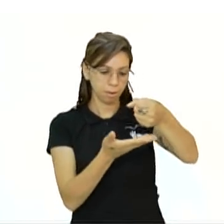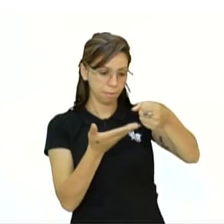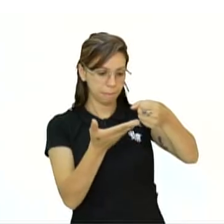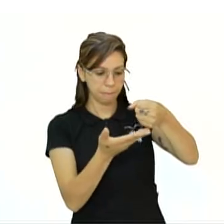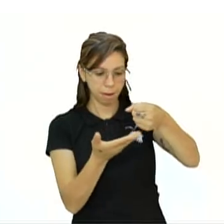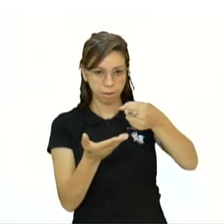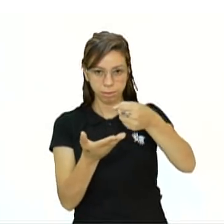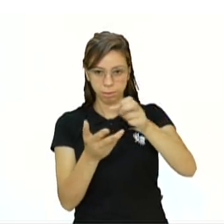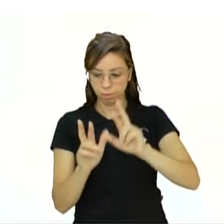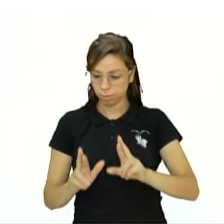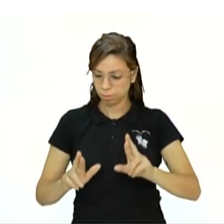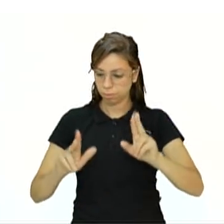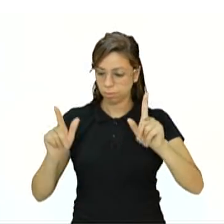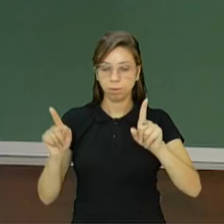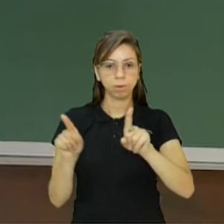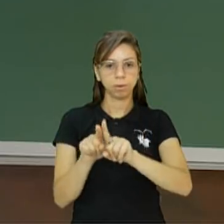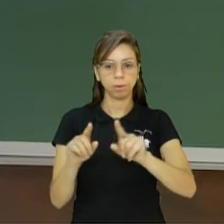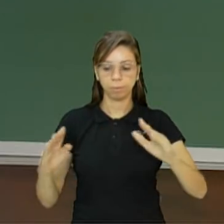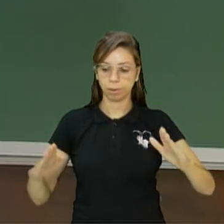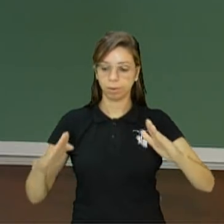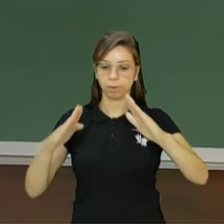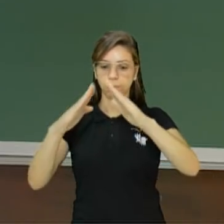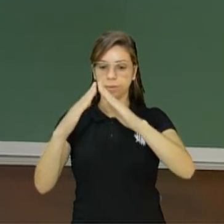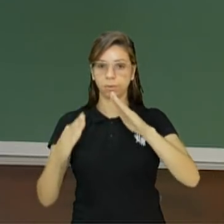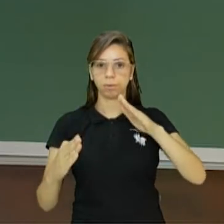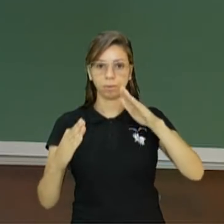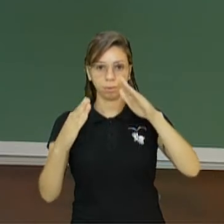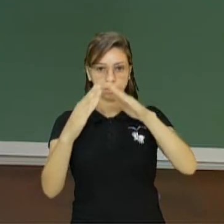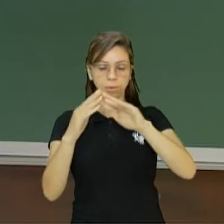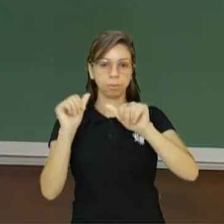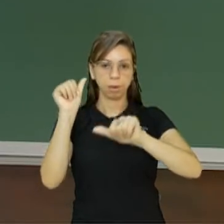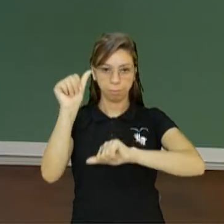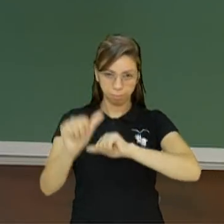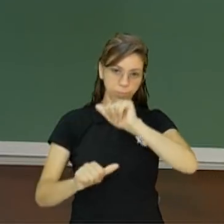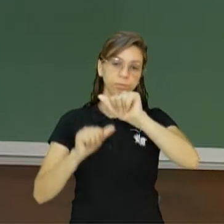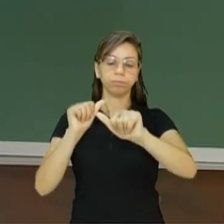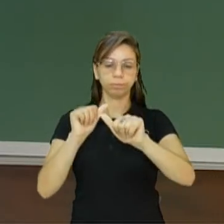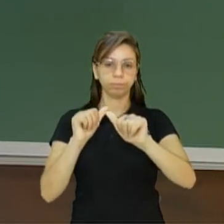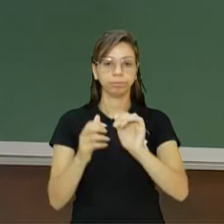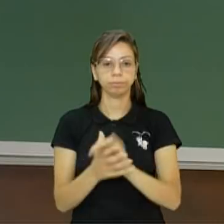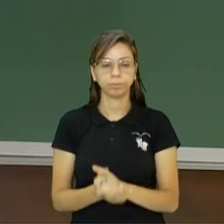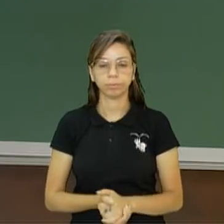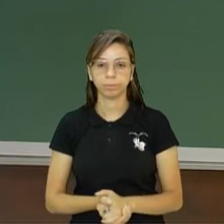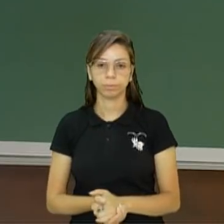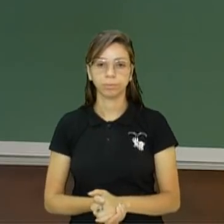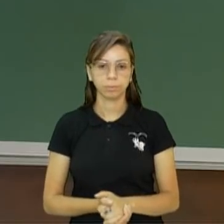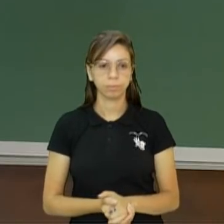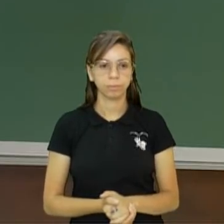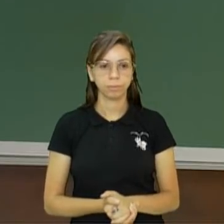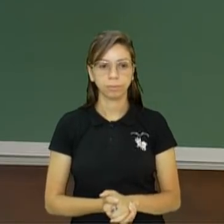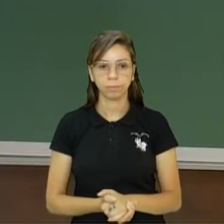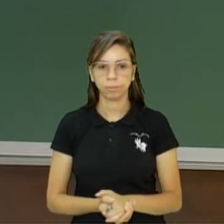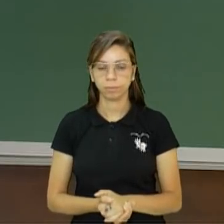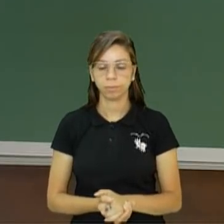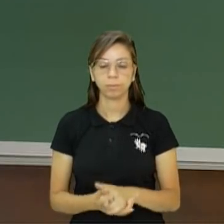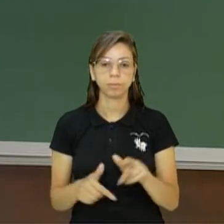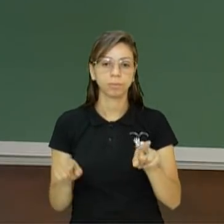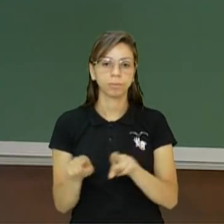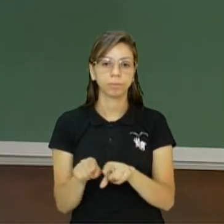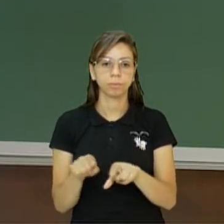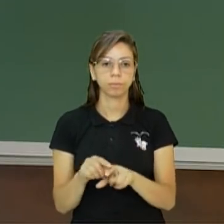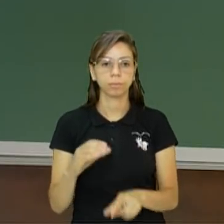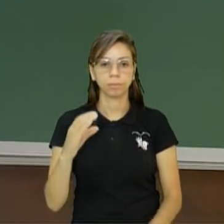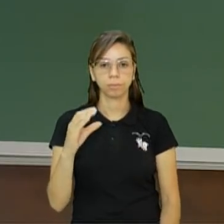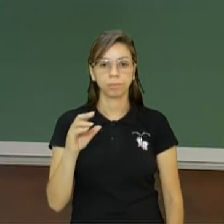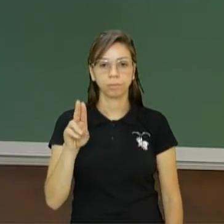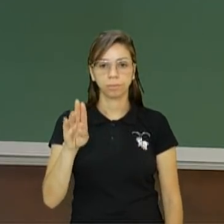isso faz mudar a quantidade de faces laterais na pirâmide, tranquilo? Também construímos o cubo,